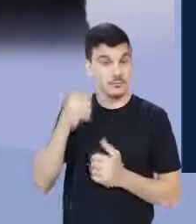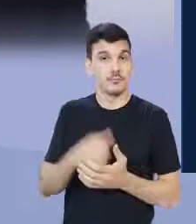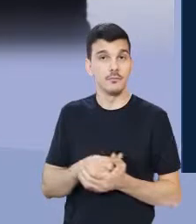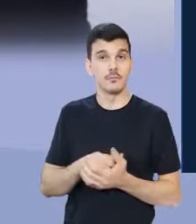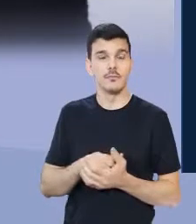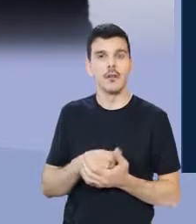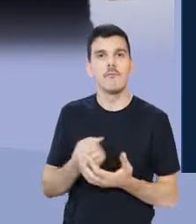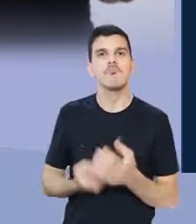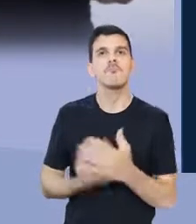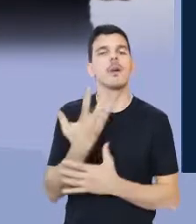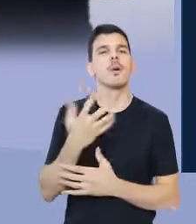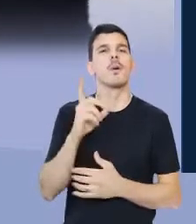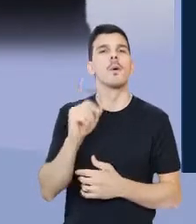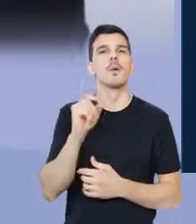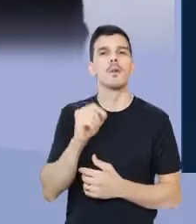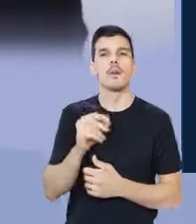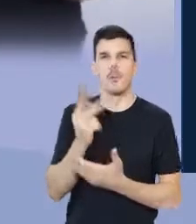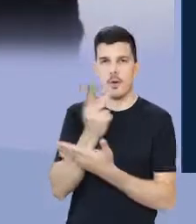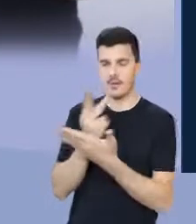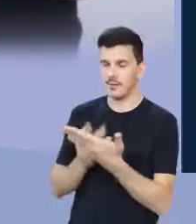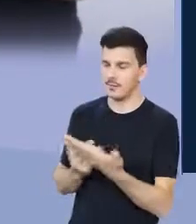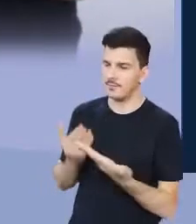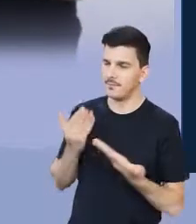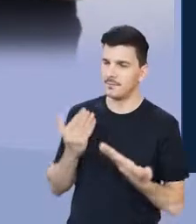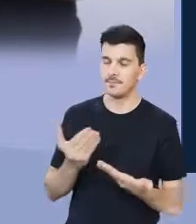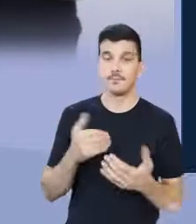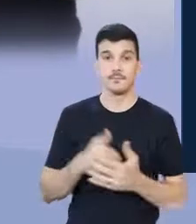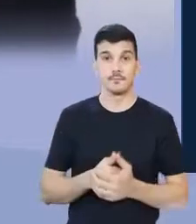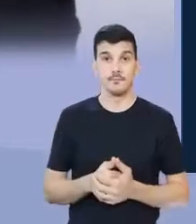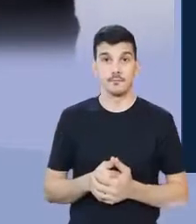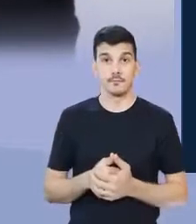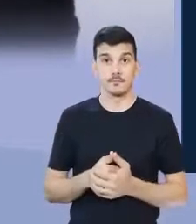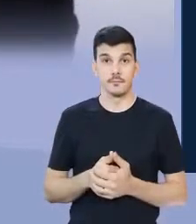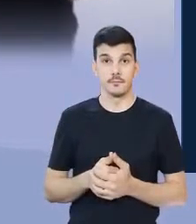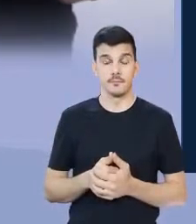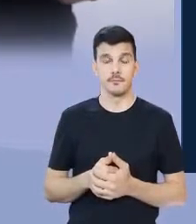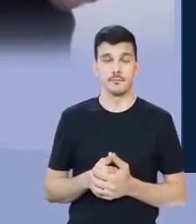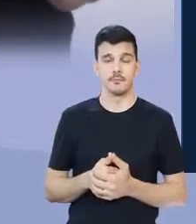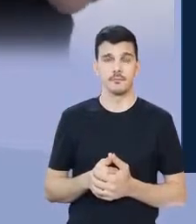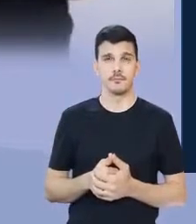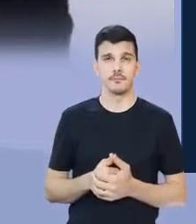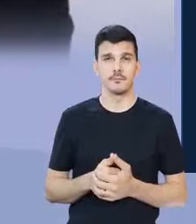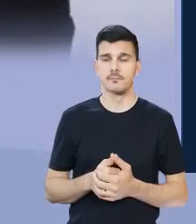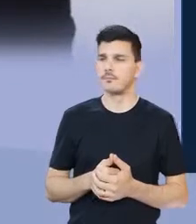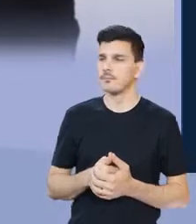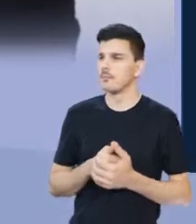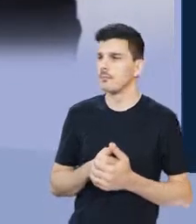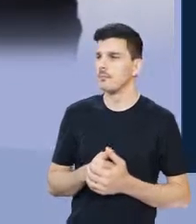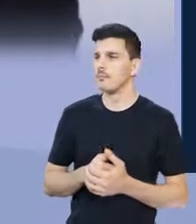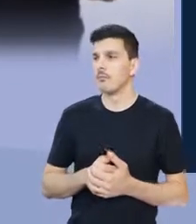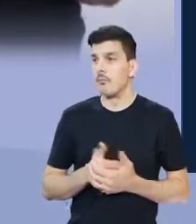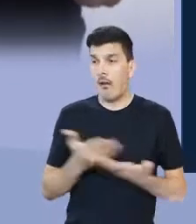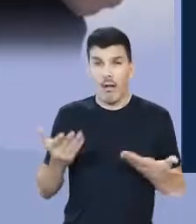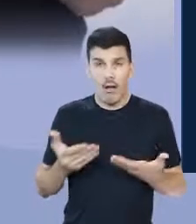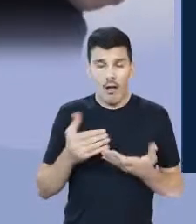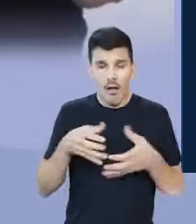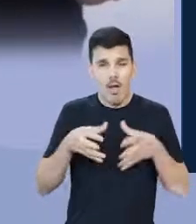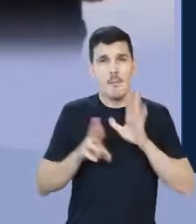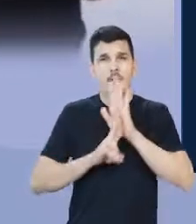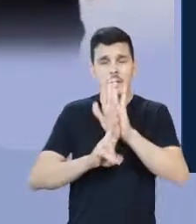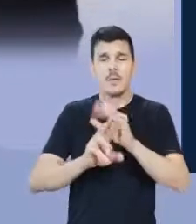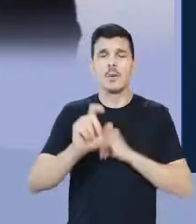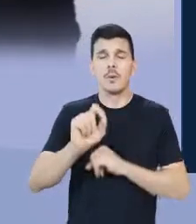sociocultural surge essa poesia, aquela da periferia,